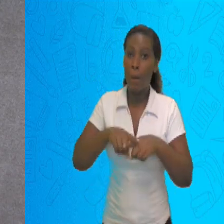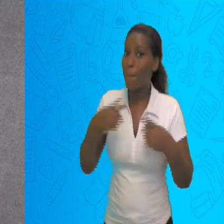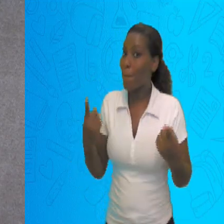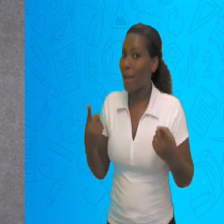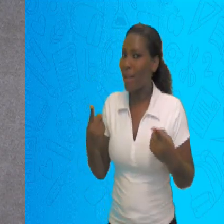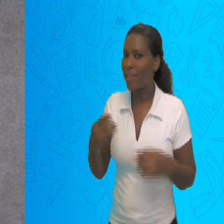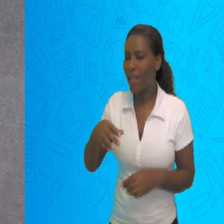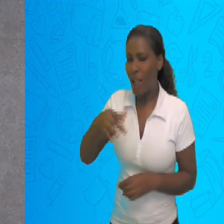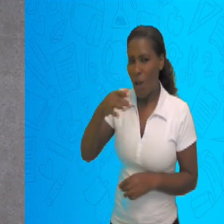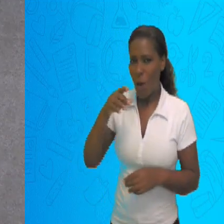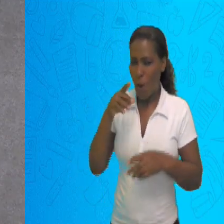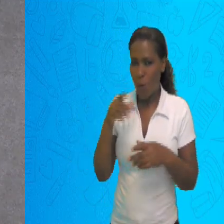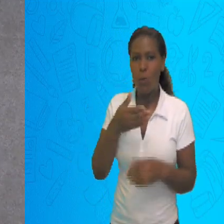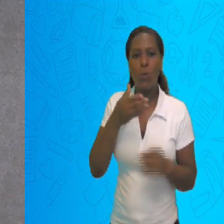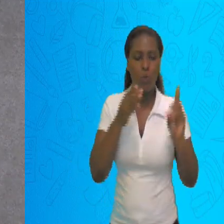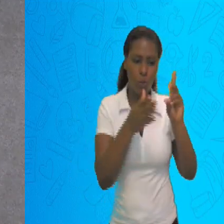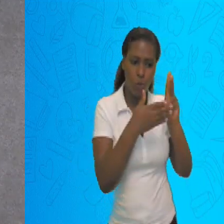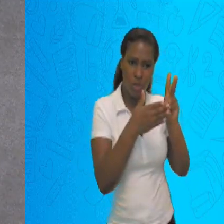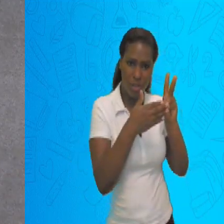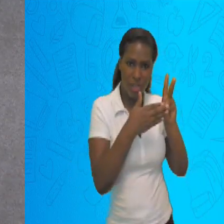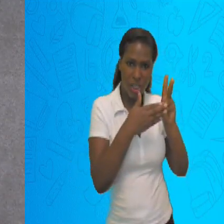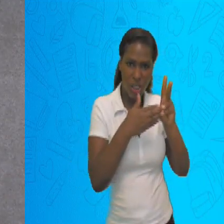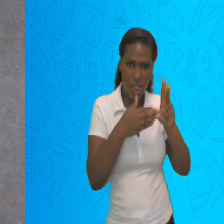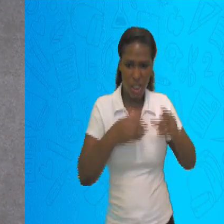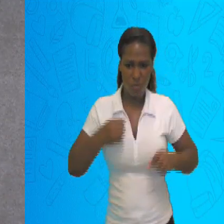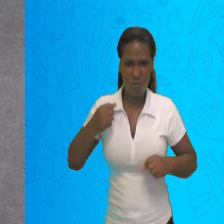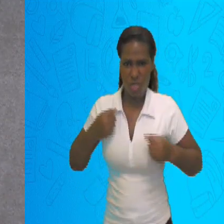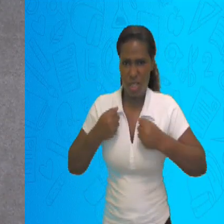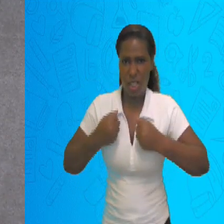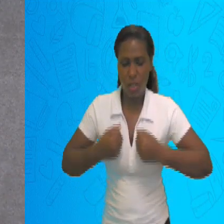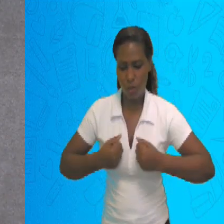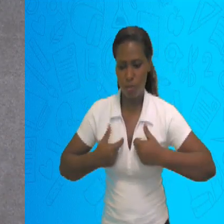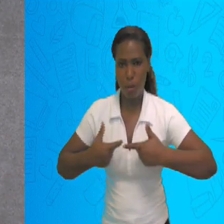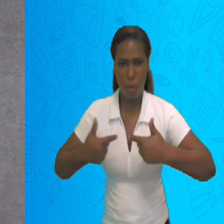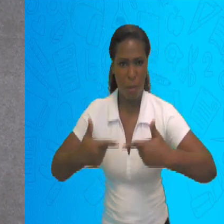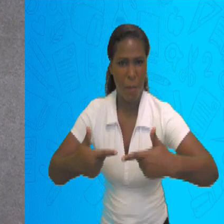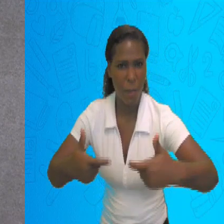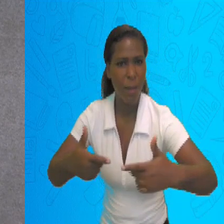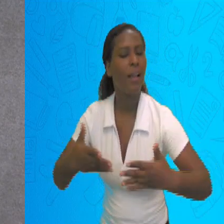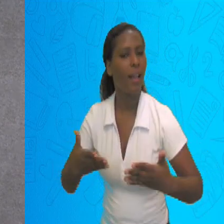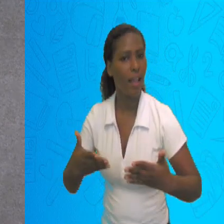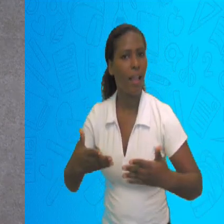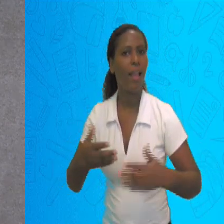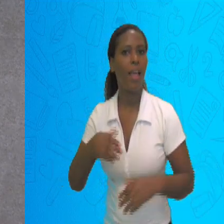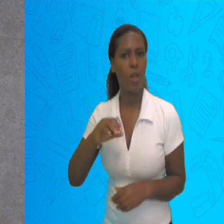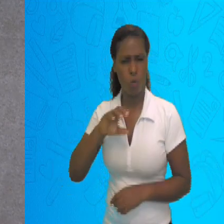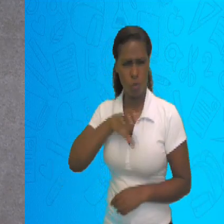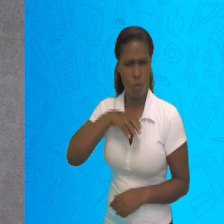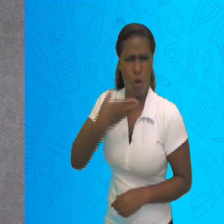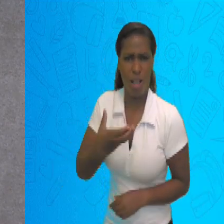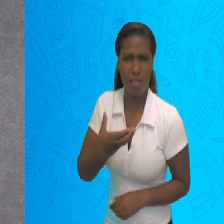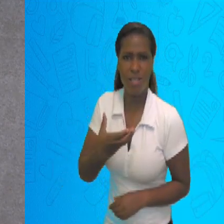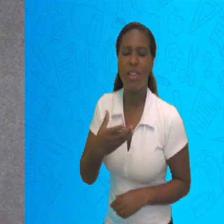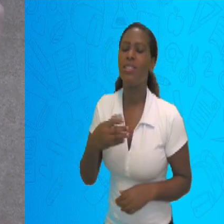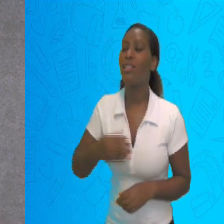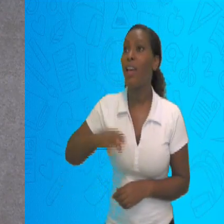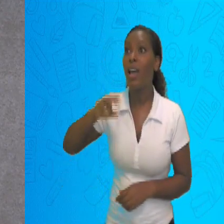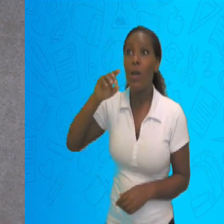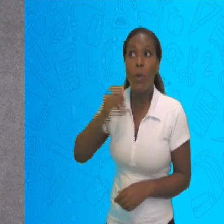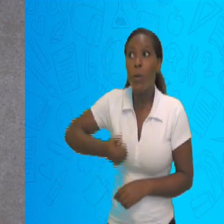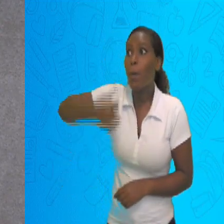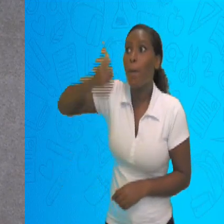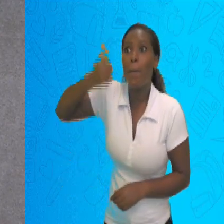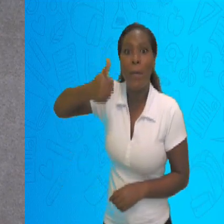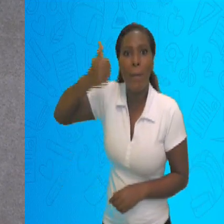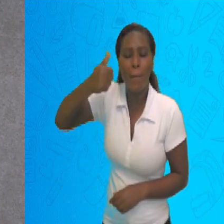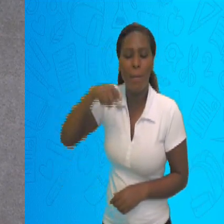guerreiros, como podemos ver. Essa decisão, os membros mais corajosos eram os primeiros a serem ouvidos, como eu falei,